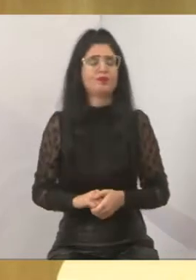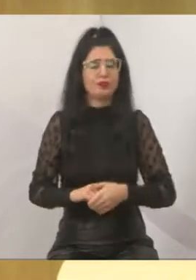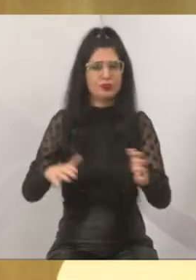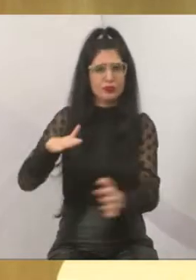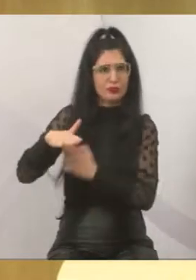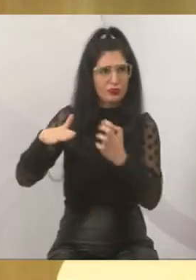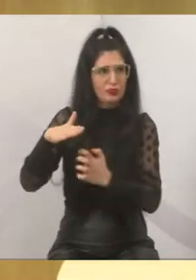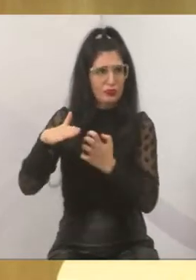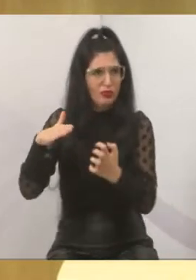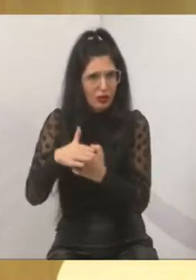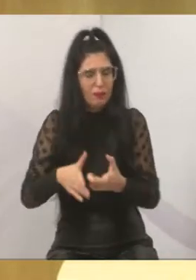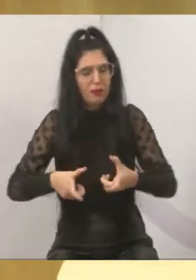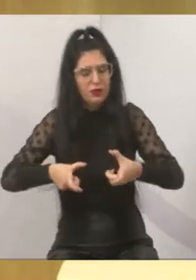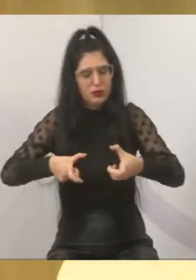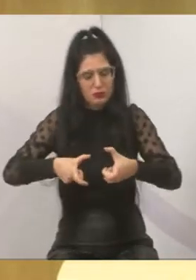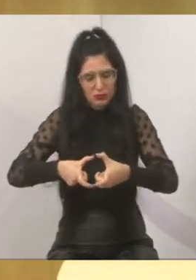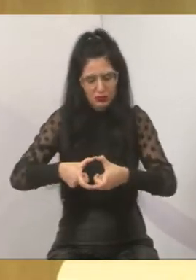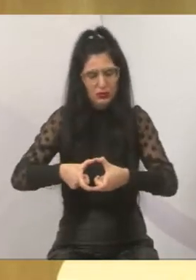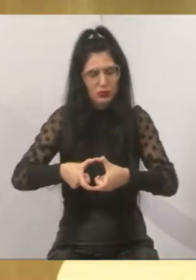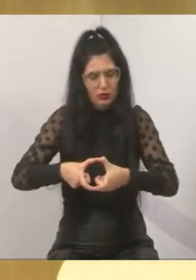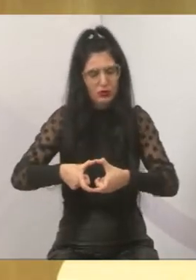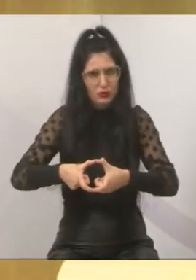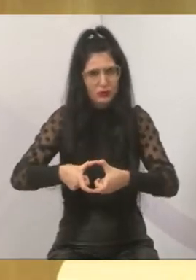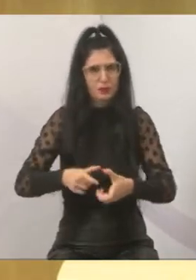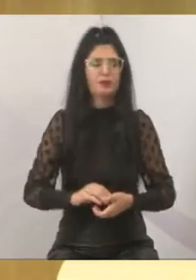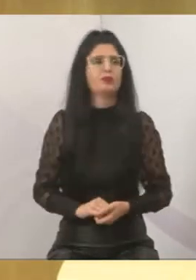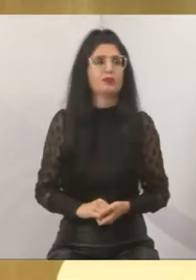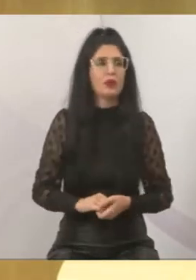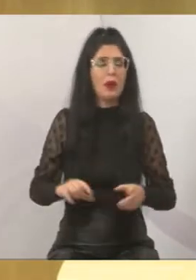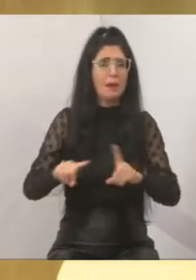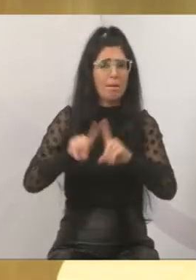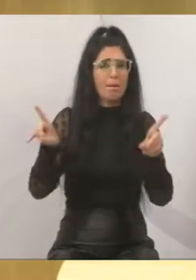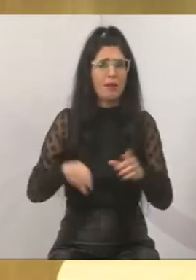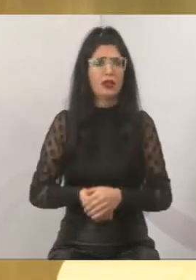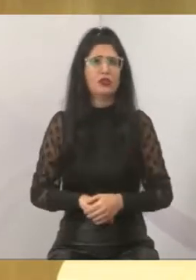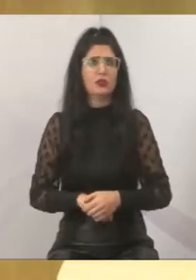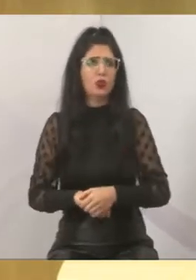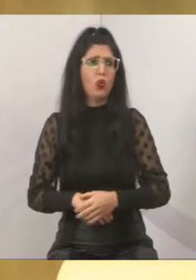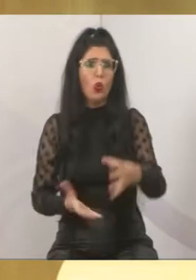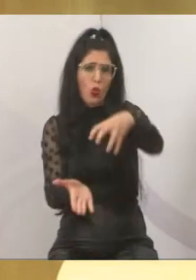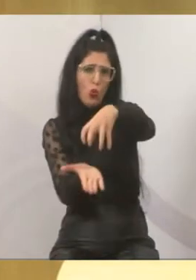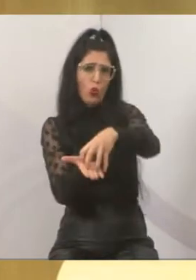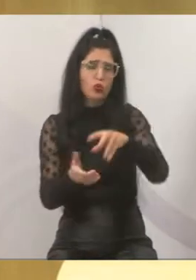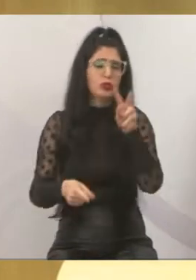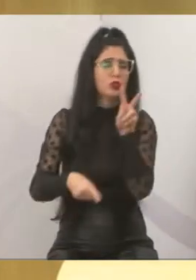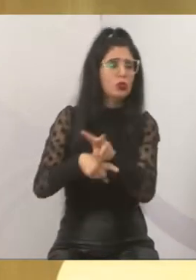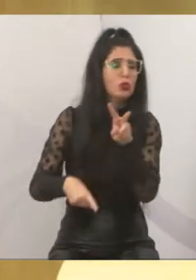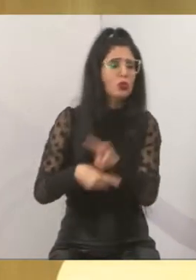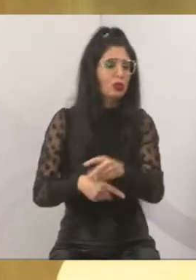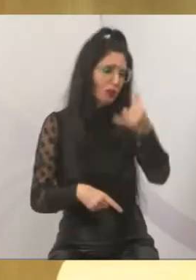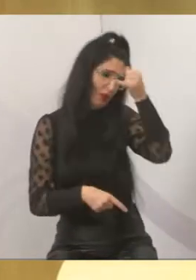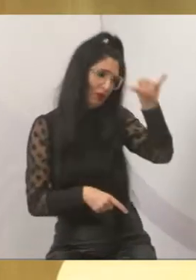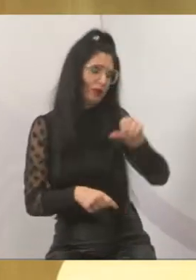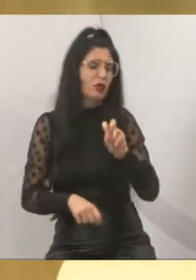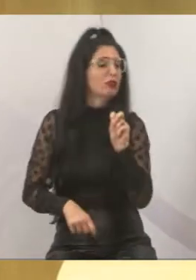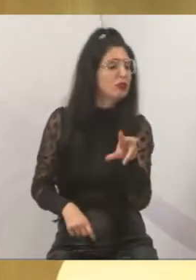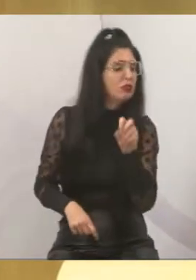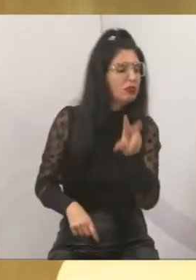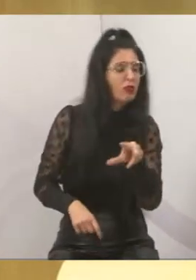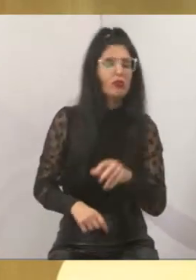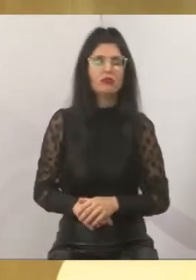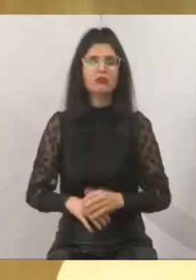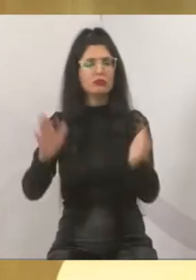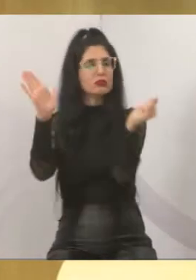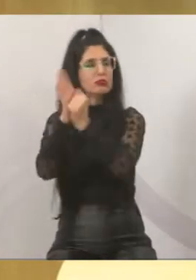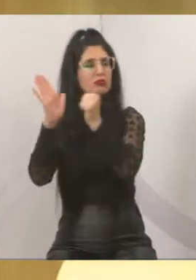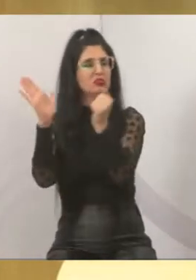que não é uma empresa grande, é uma empresa pequena. E a vigilância sanitária bate lá duas